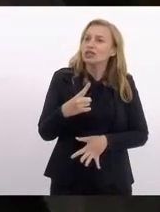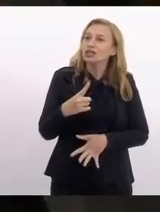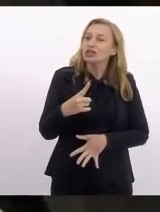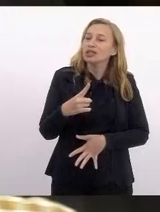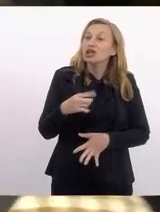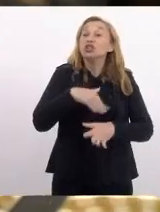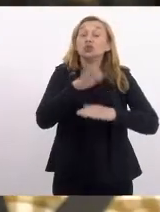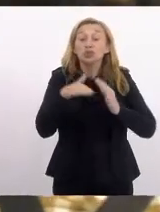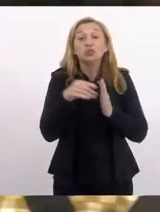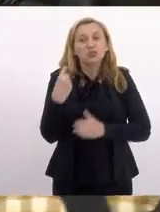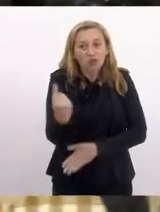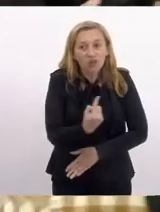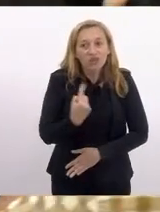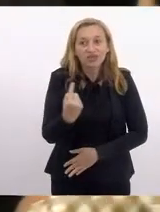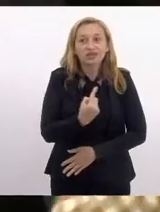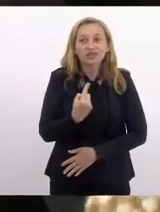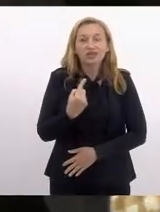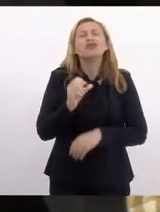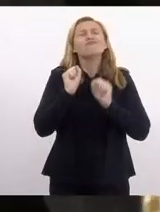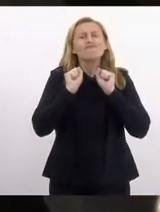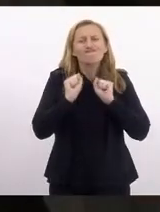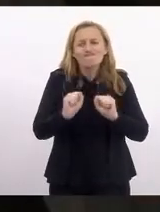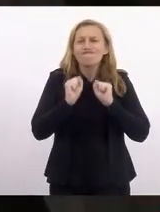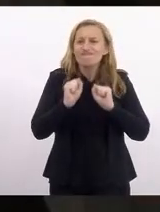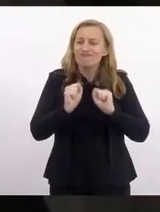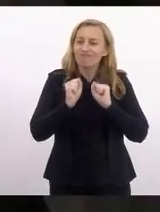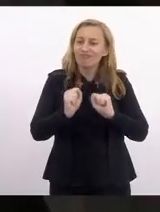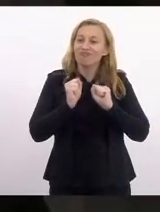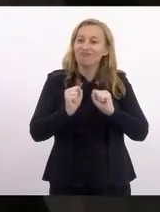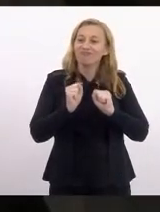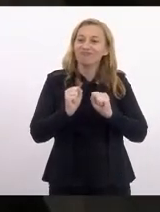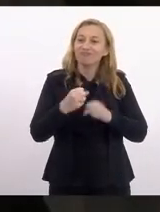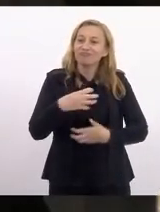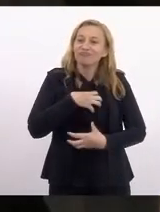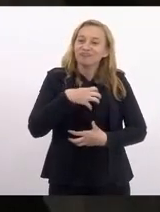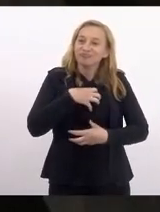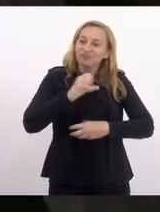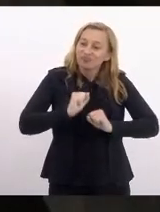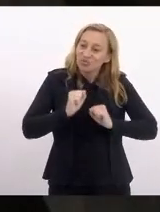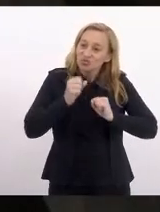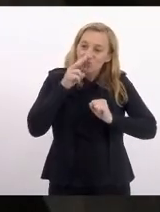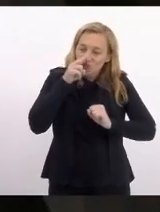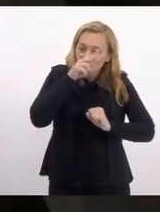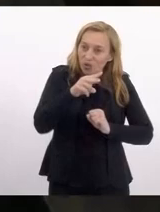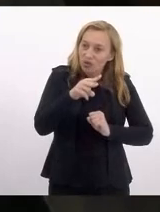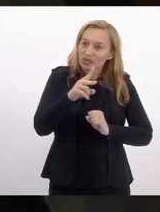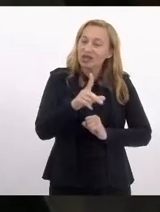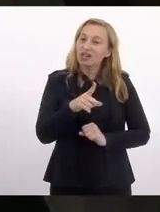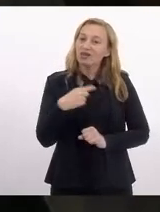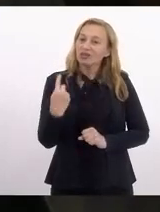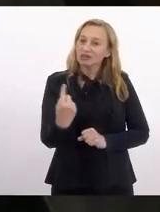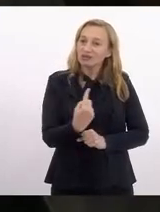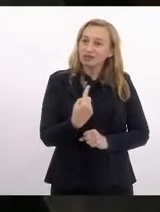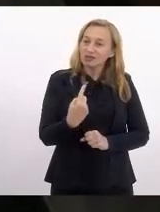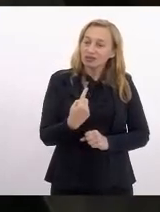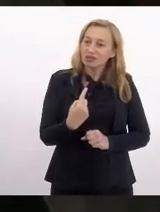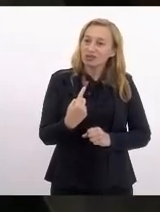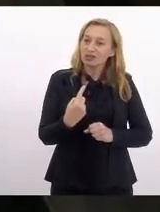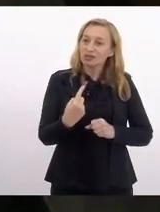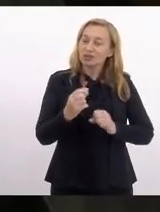todos nós possamos nos sentir fortalecidos porque esse é o nosso alimento